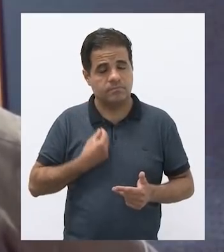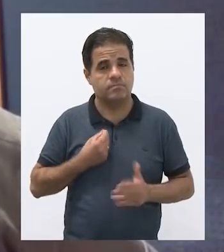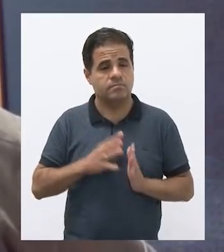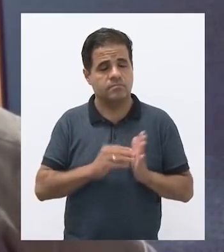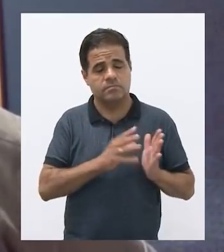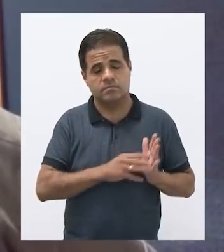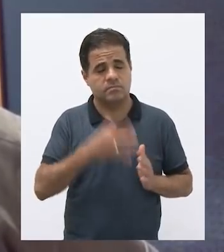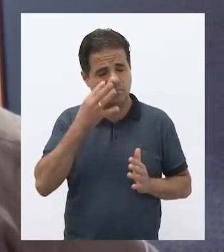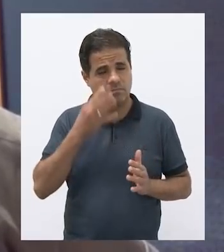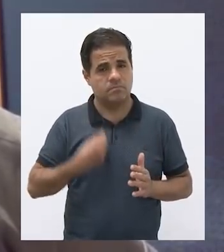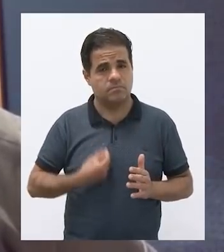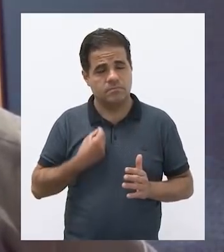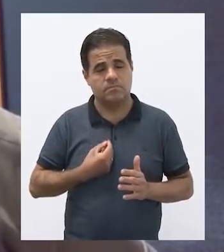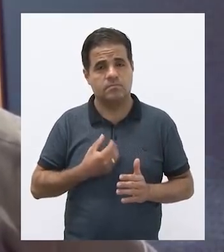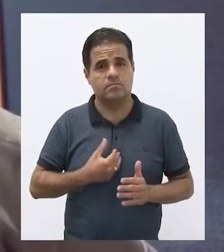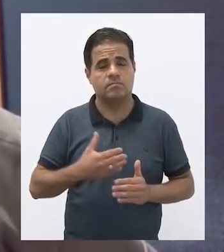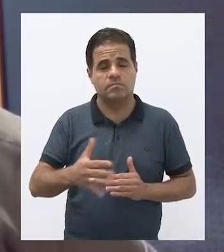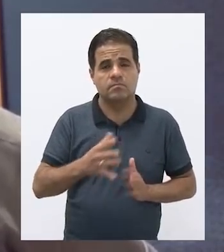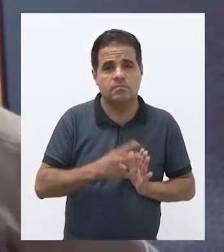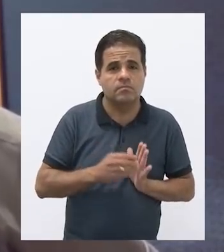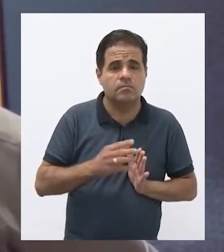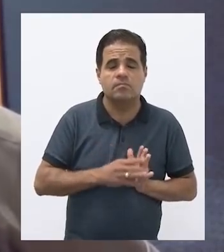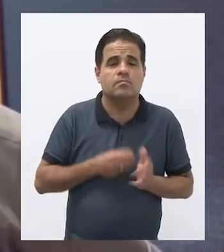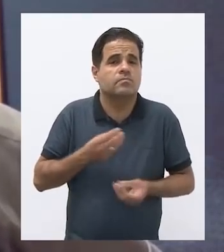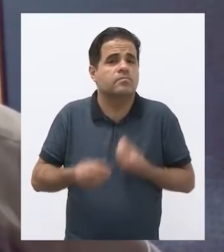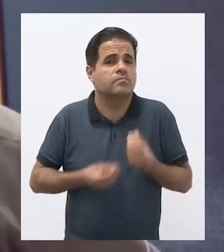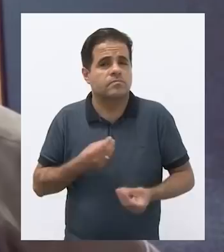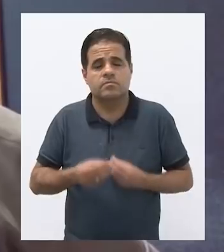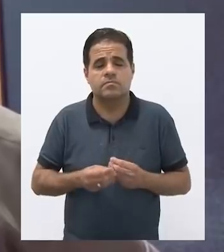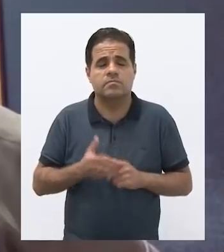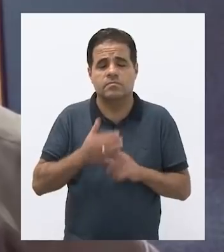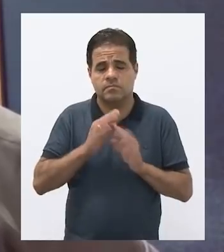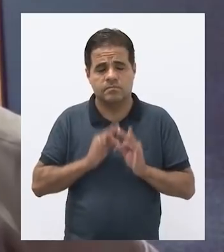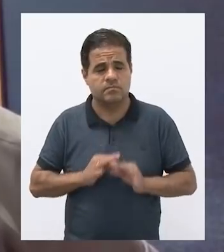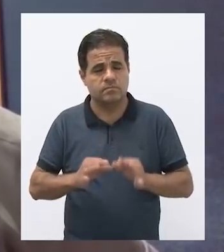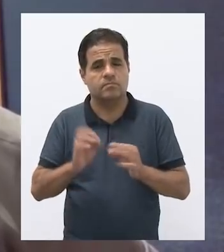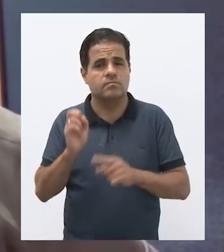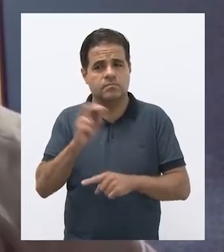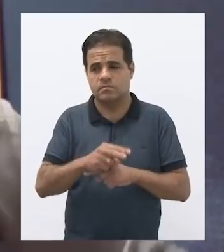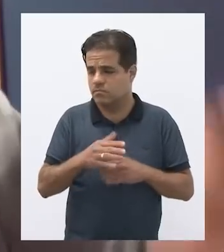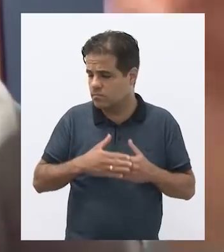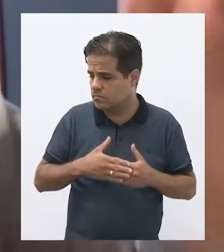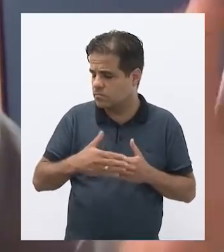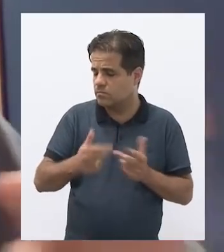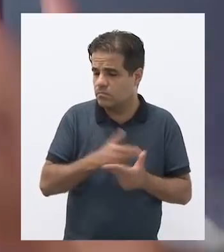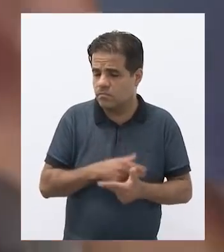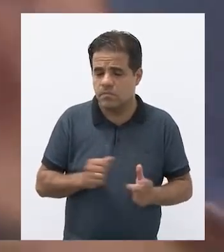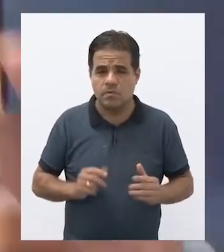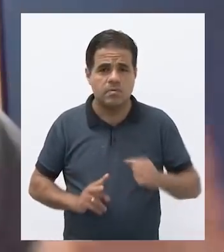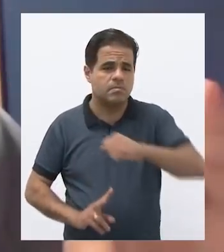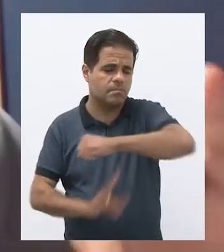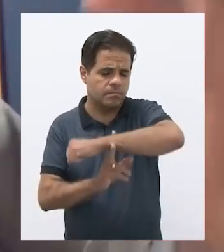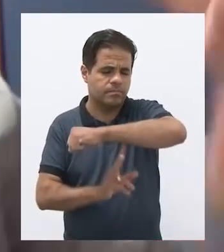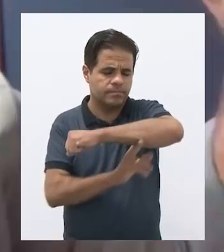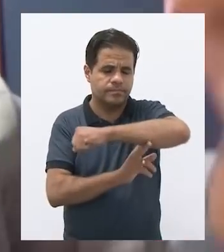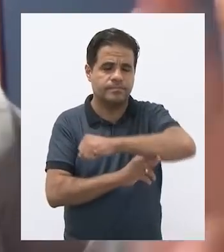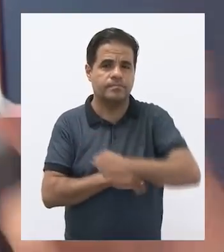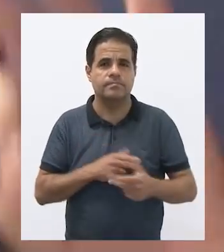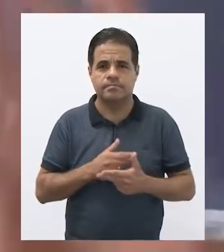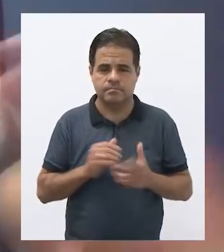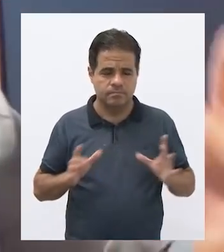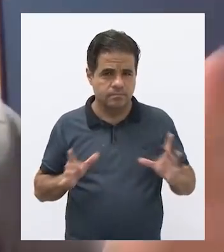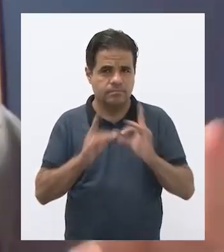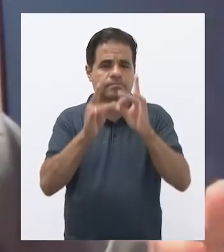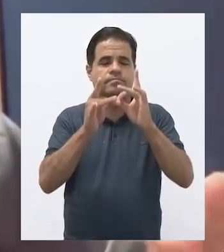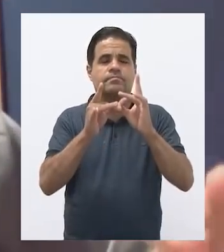modelo presencial, o modelo remoto e como a tecnologia se torna uma ponte, uma